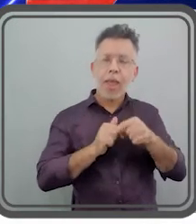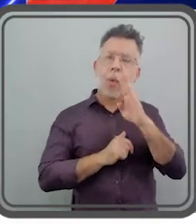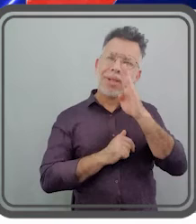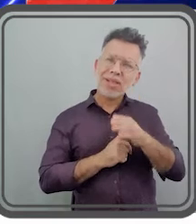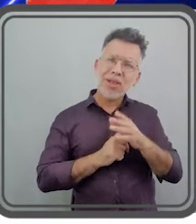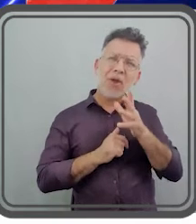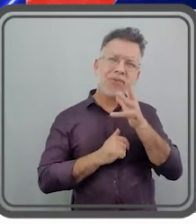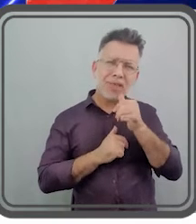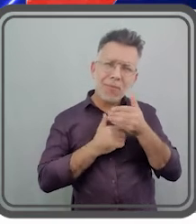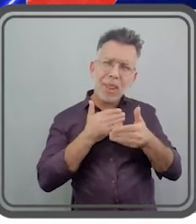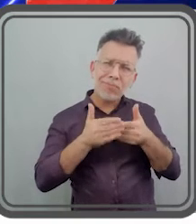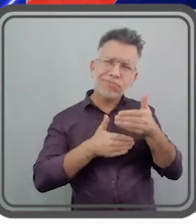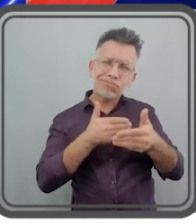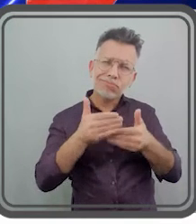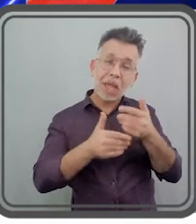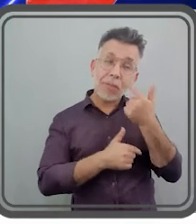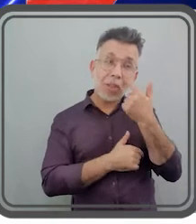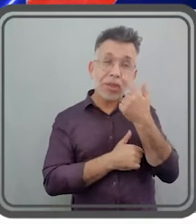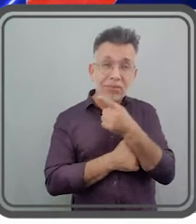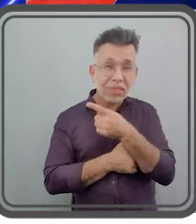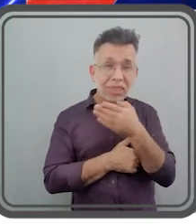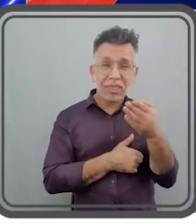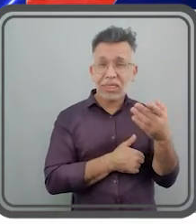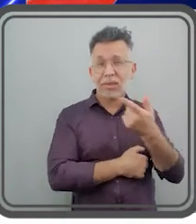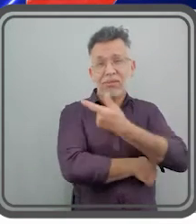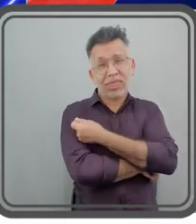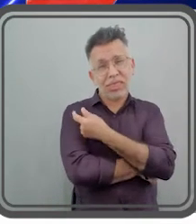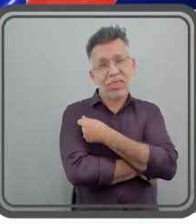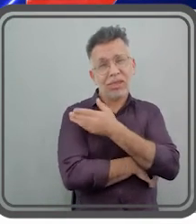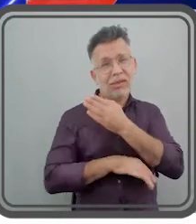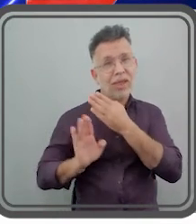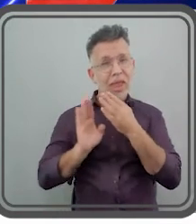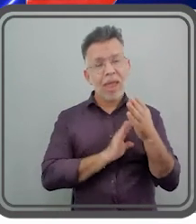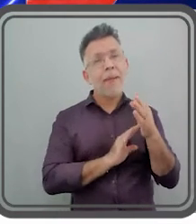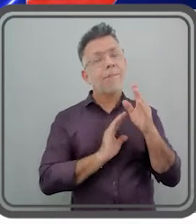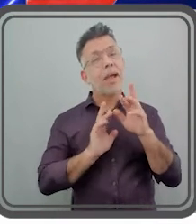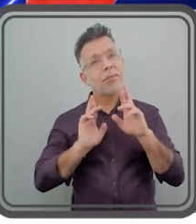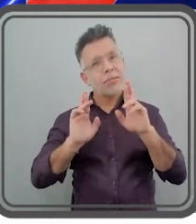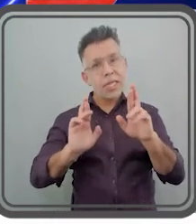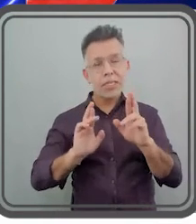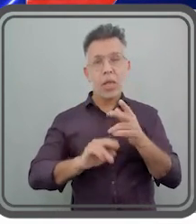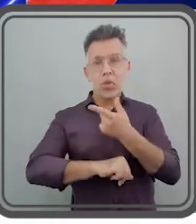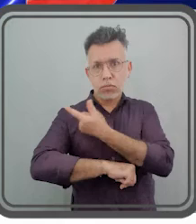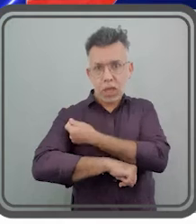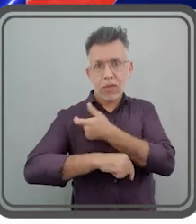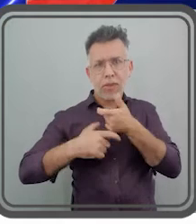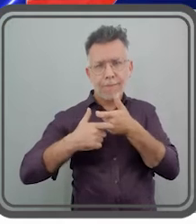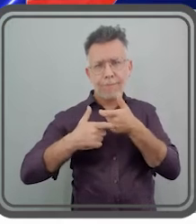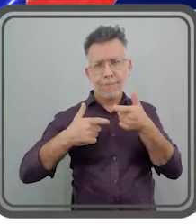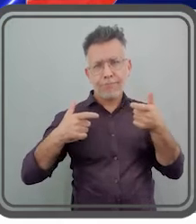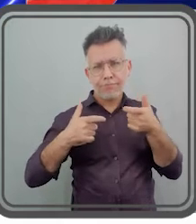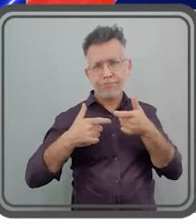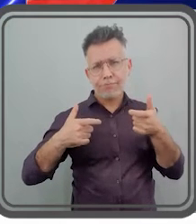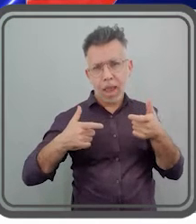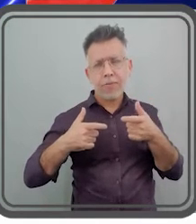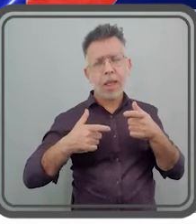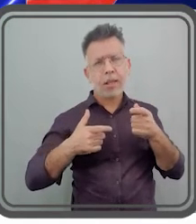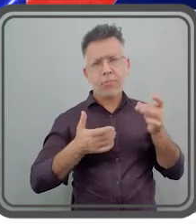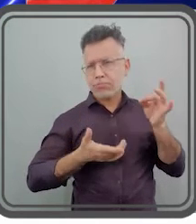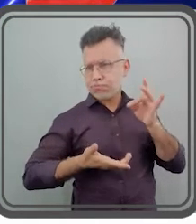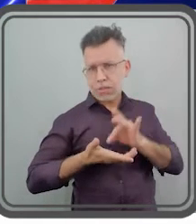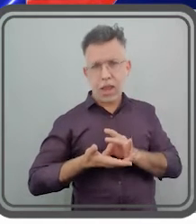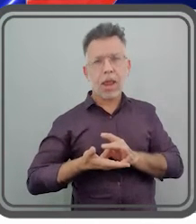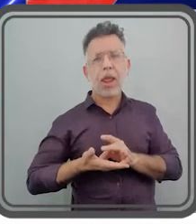Brasil já vai demorar mais um tempo né tudo que a gente acompanhado de vacinação no Brasil mas acho que assim que a vacinação para começar a dar mais mais mais